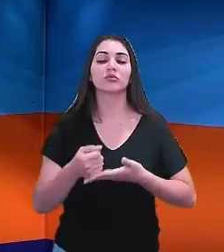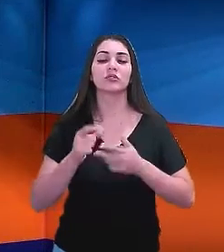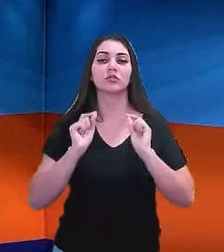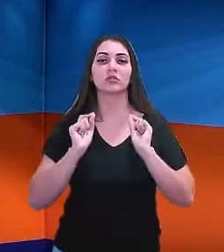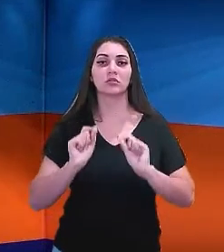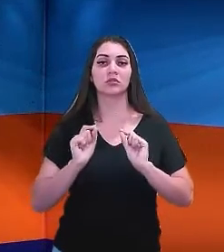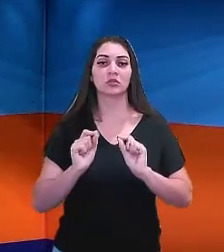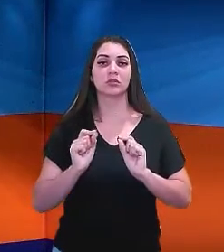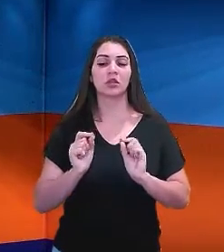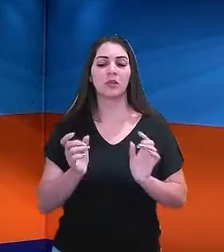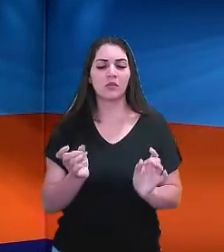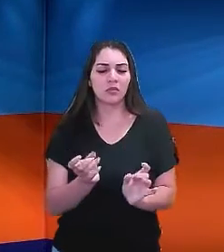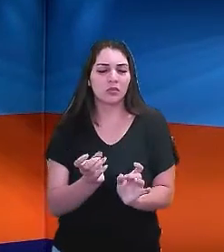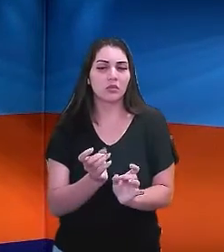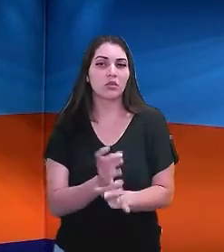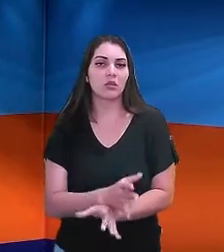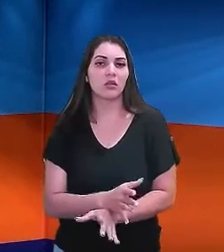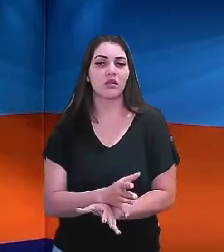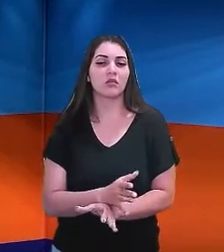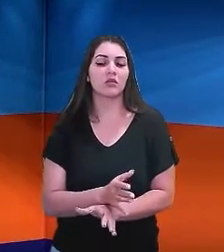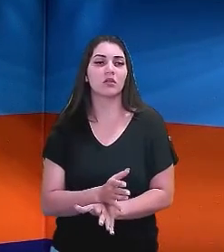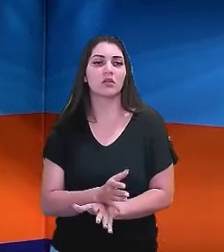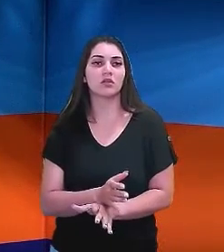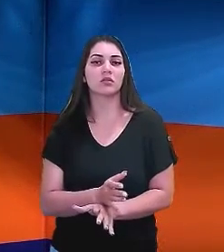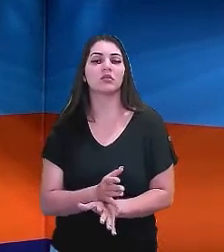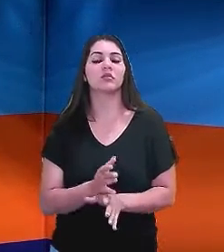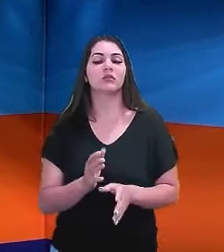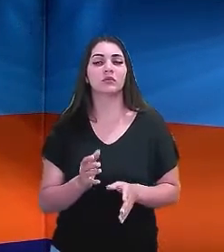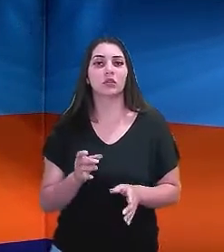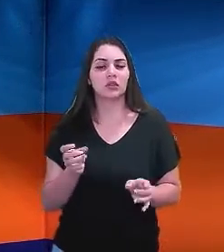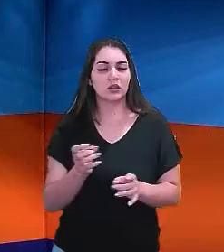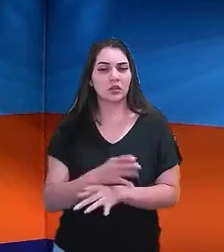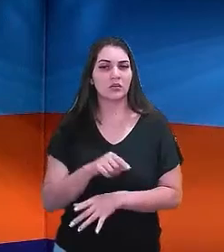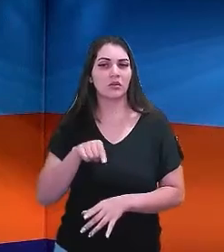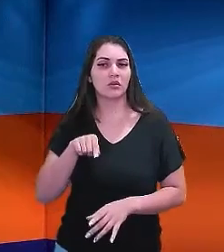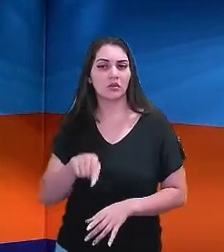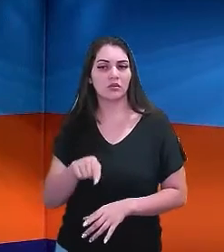para acabar acabar com essa